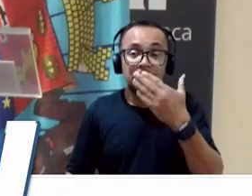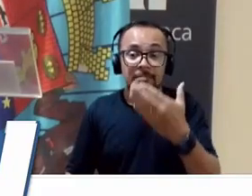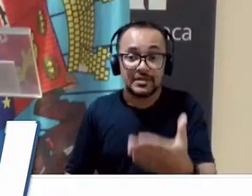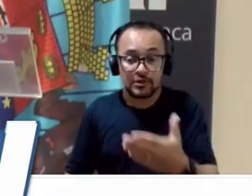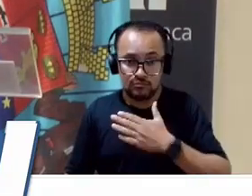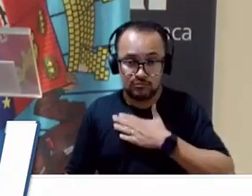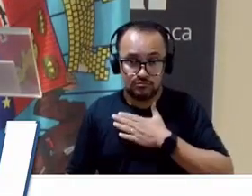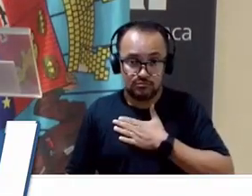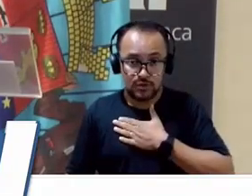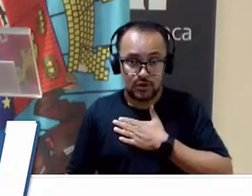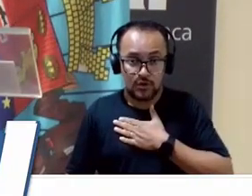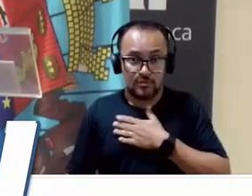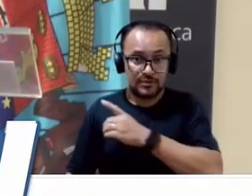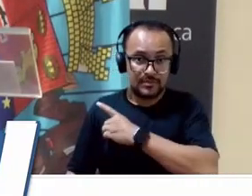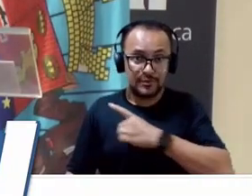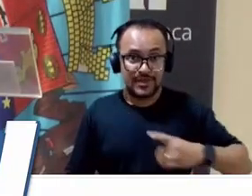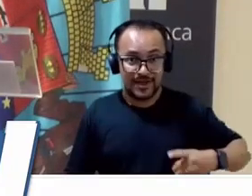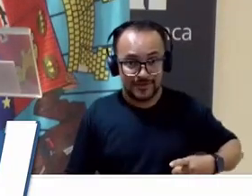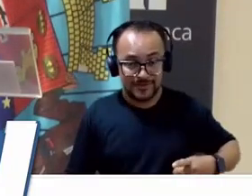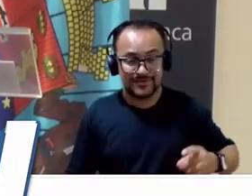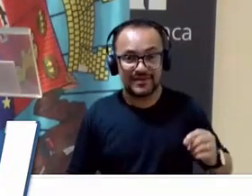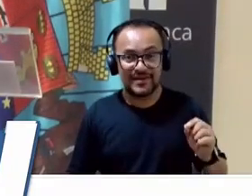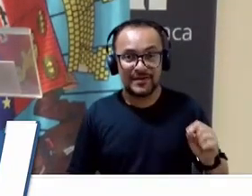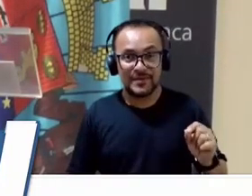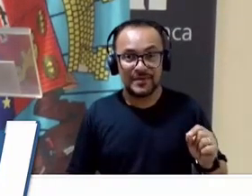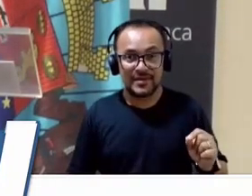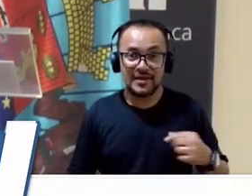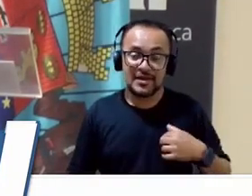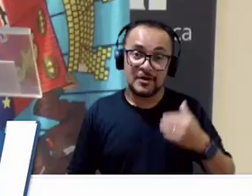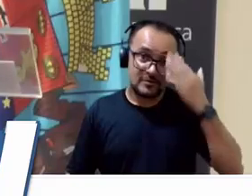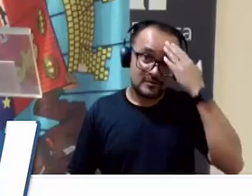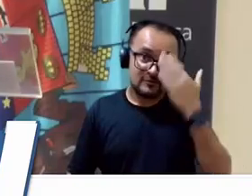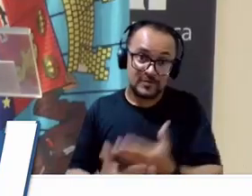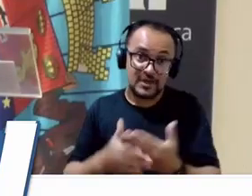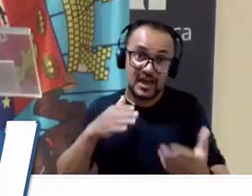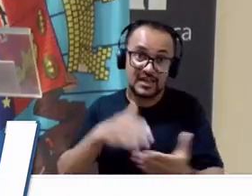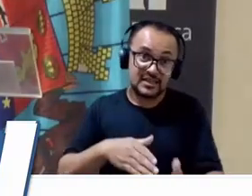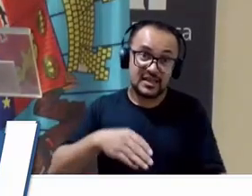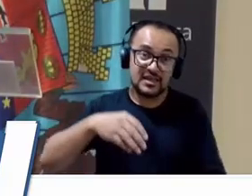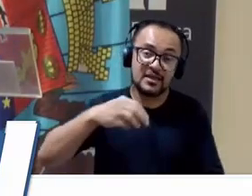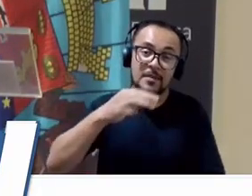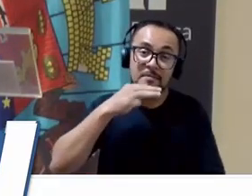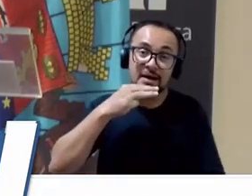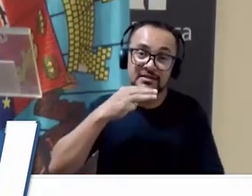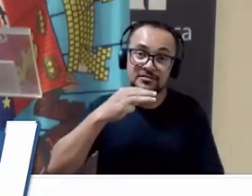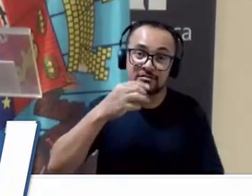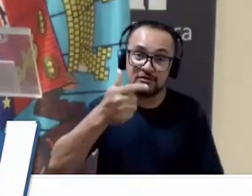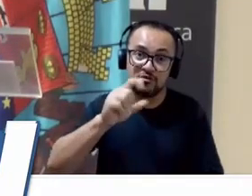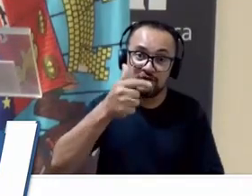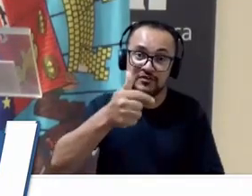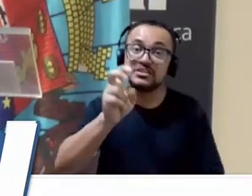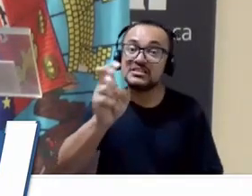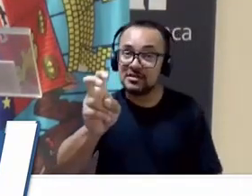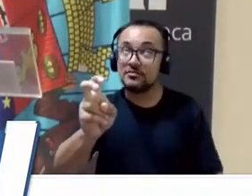pro deputado mas eu acredito que Até março do ano que vem se Deus quiser e se tudo der certo